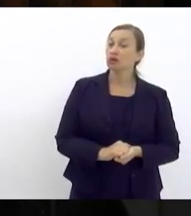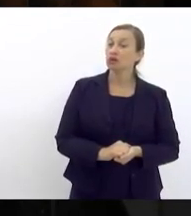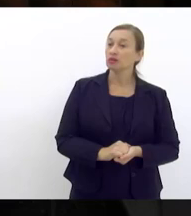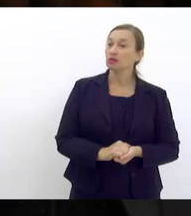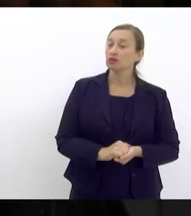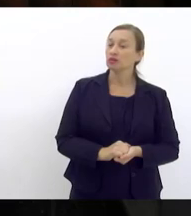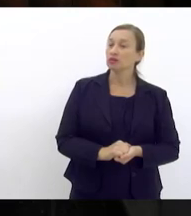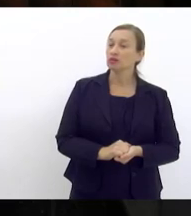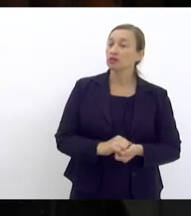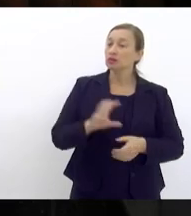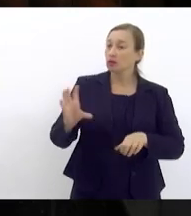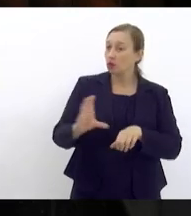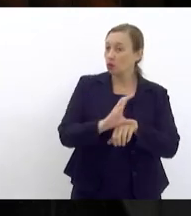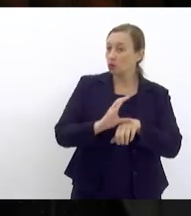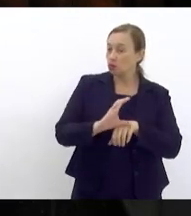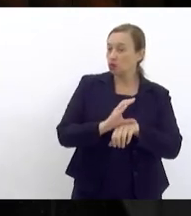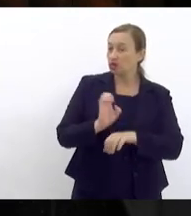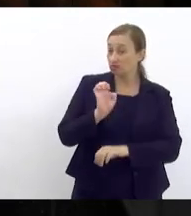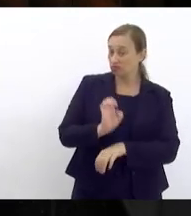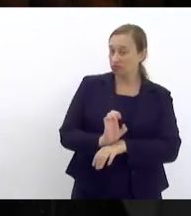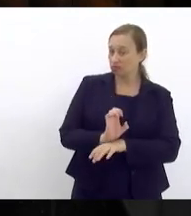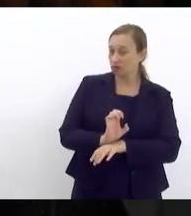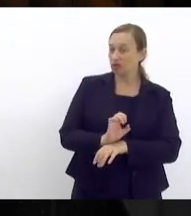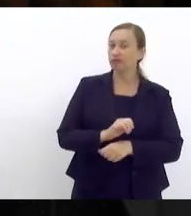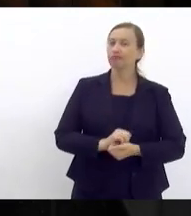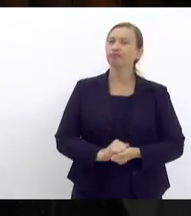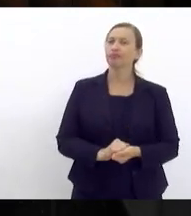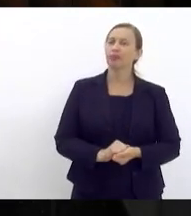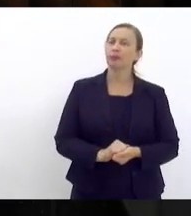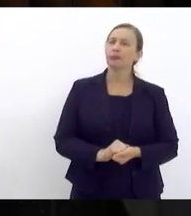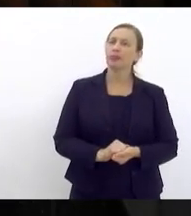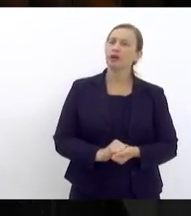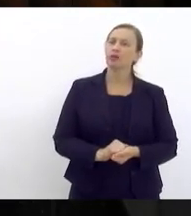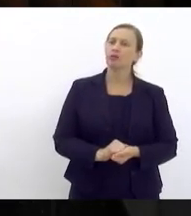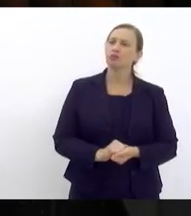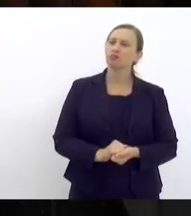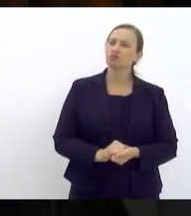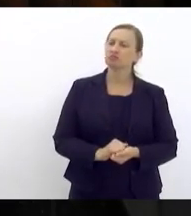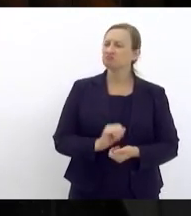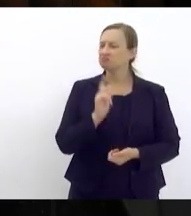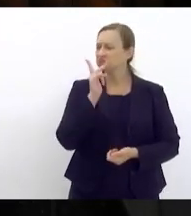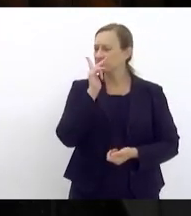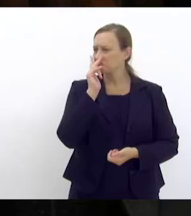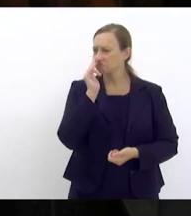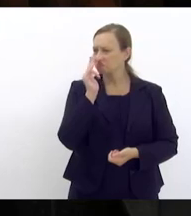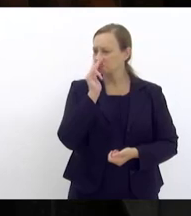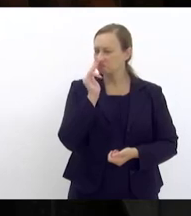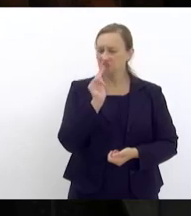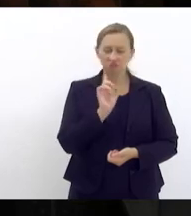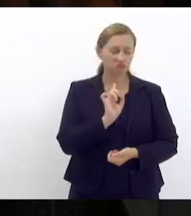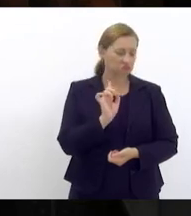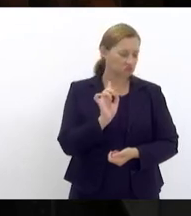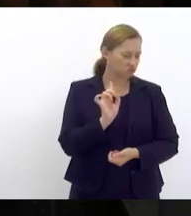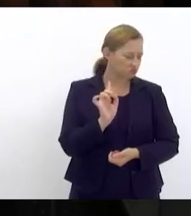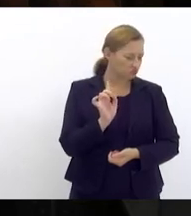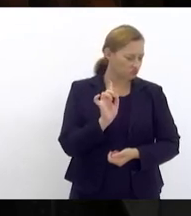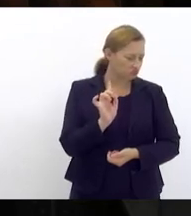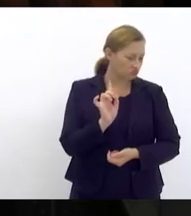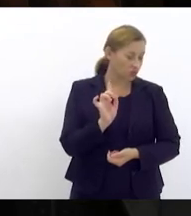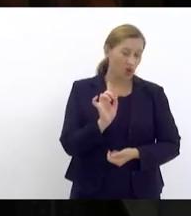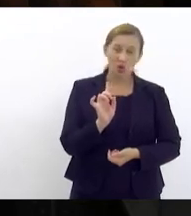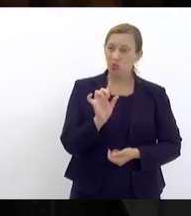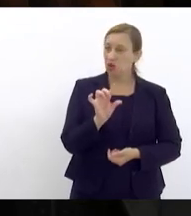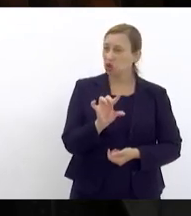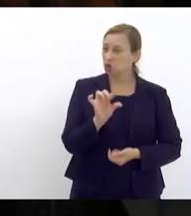para a constituição do Estado não me parece uma